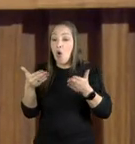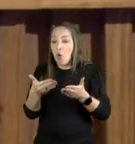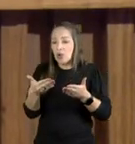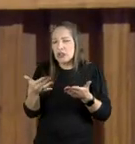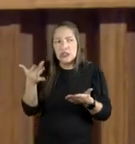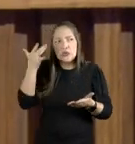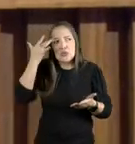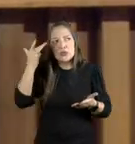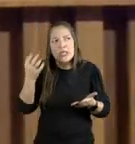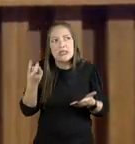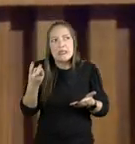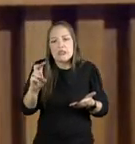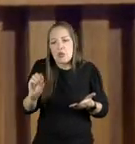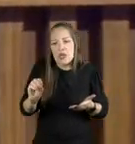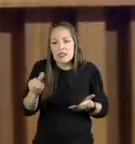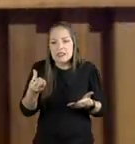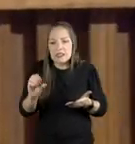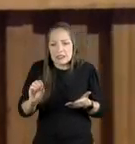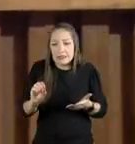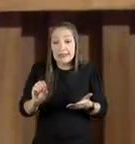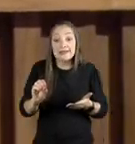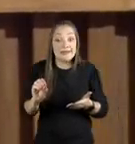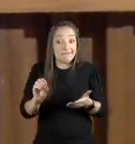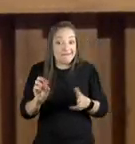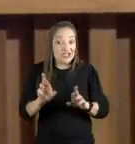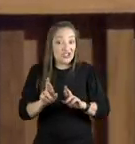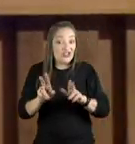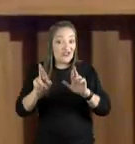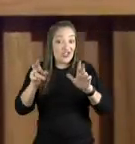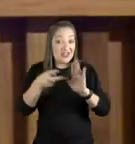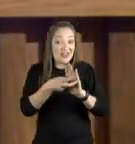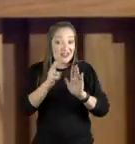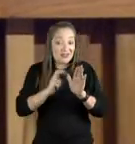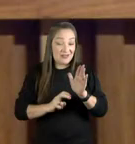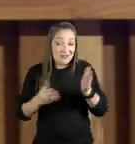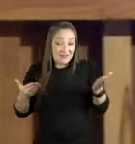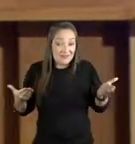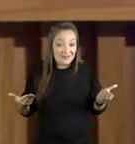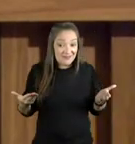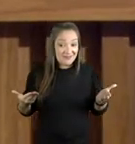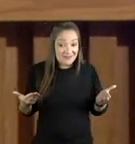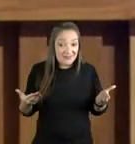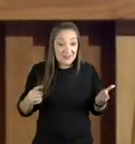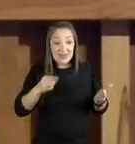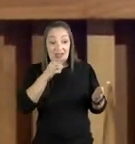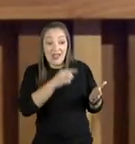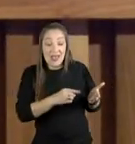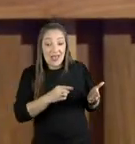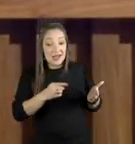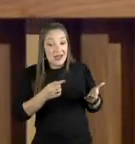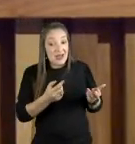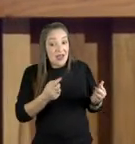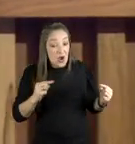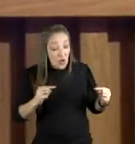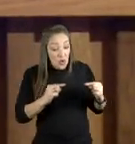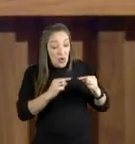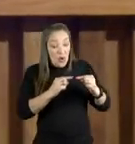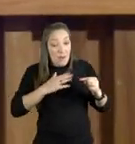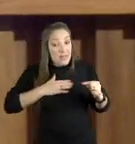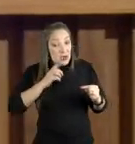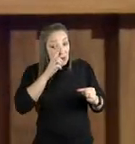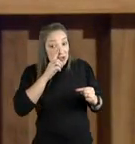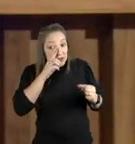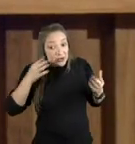50, 60 moedas. Então, a moeda que eu estou investindo é condizente com o risco que eu quero tomar? Porque dentro das criptos também